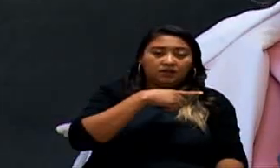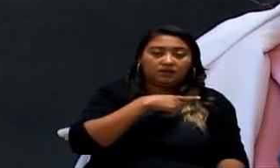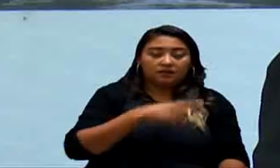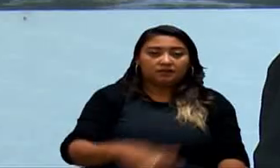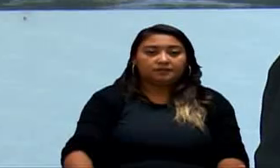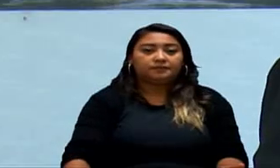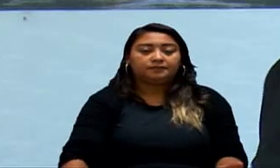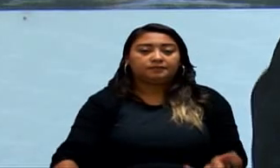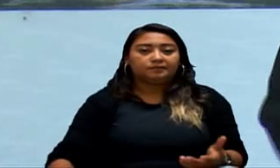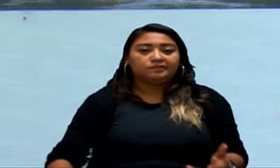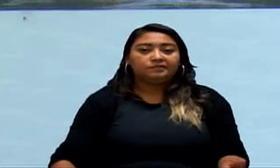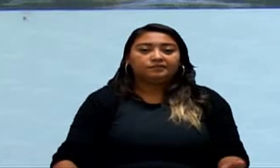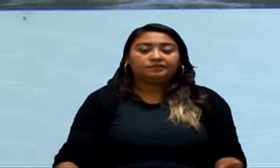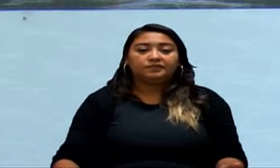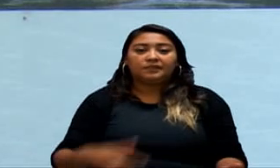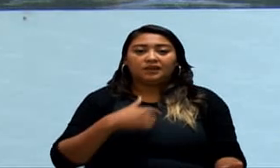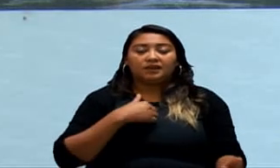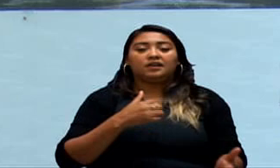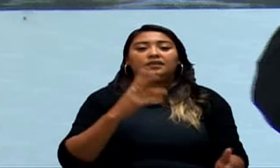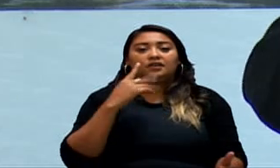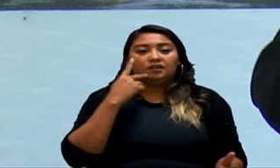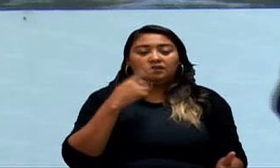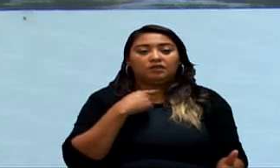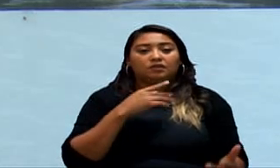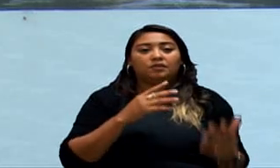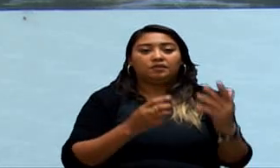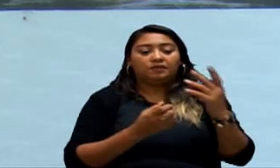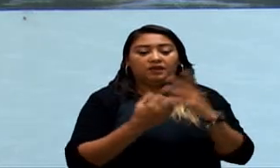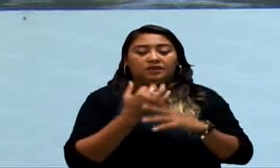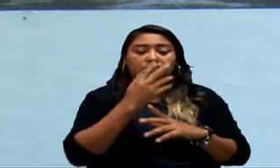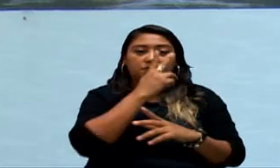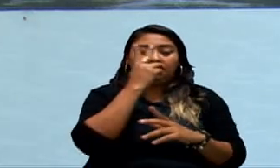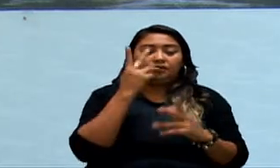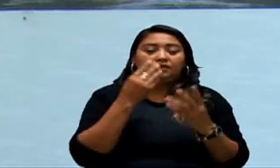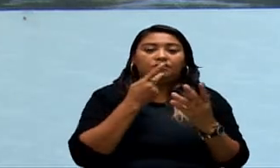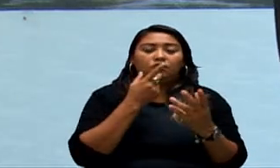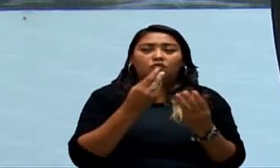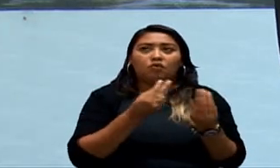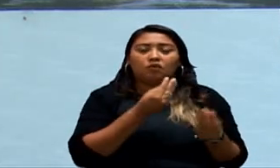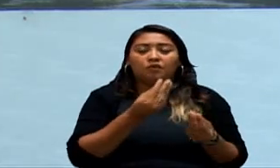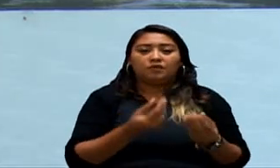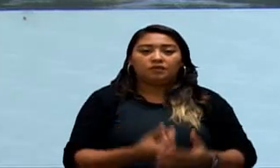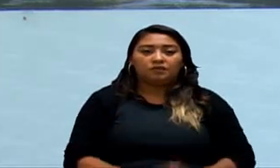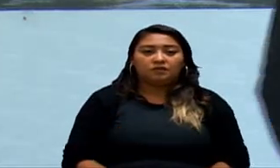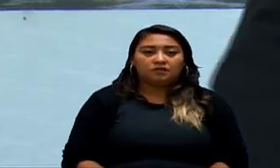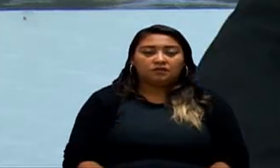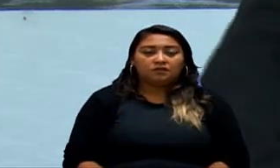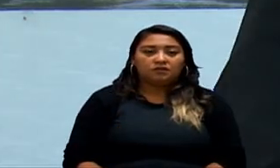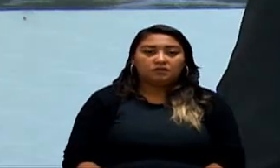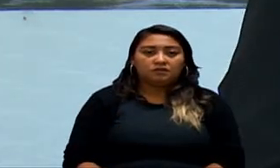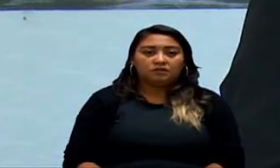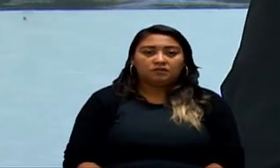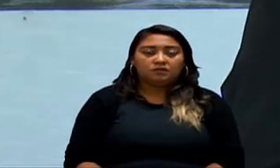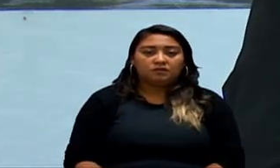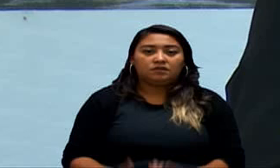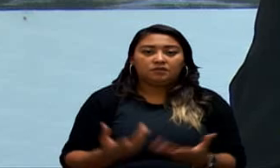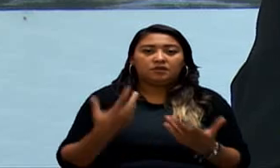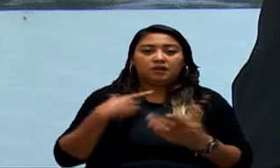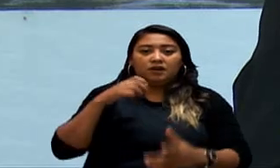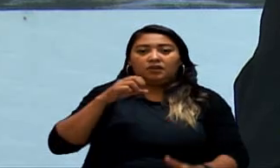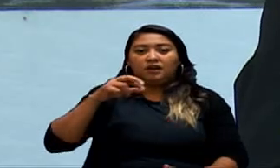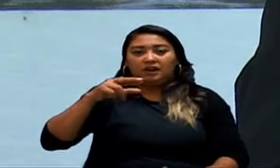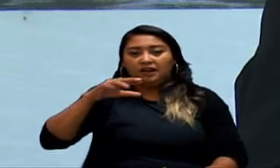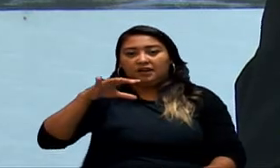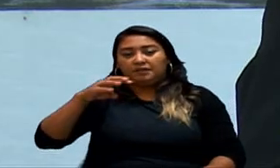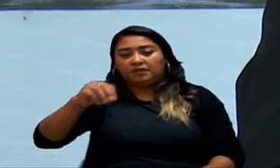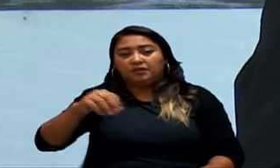Vereador, eu tinha sido procurado por várias pessoas e falaram, olha, como que pode... Eu pedi ainda bem que não é mais eucalipto, porque tinha gente que fazia